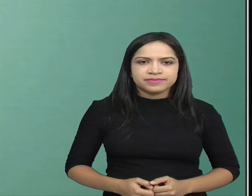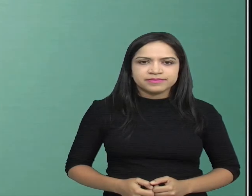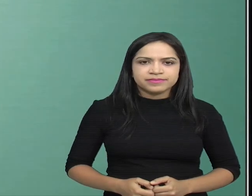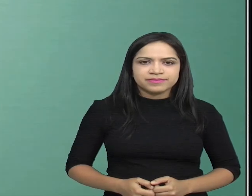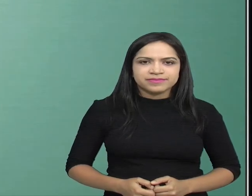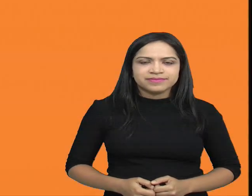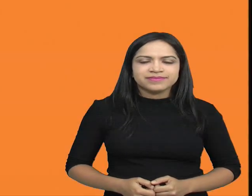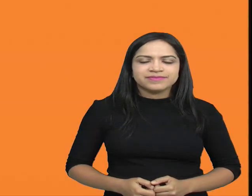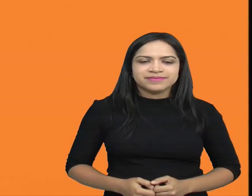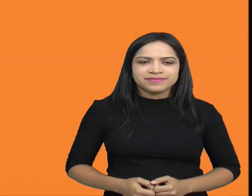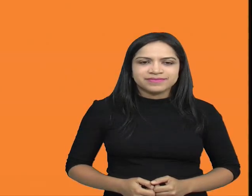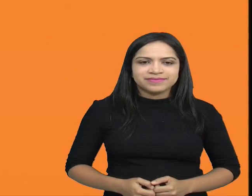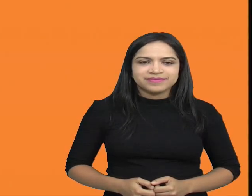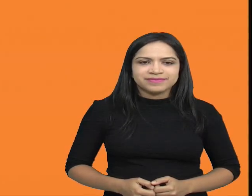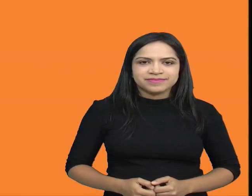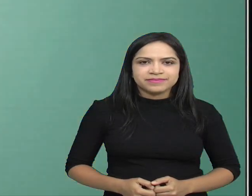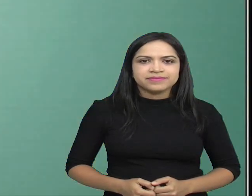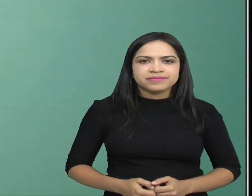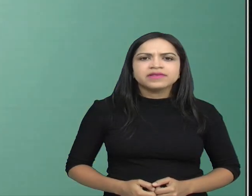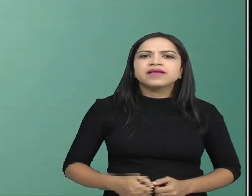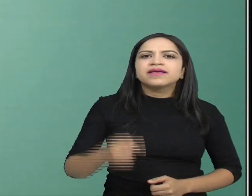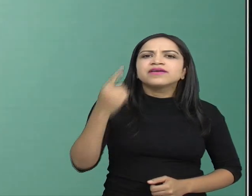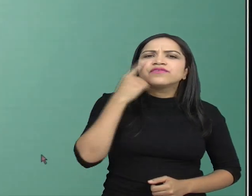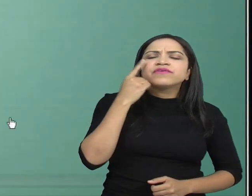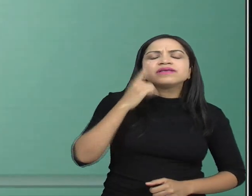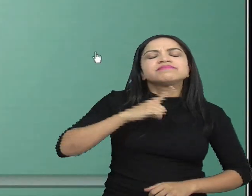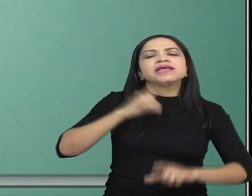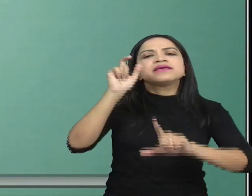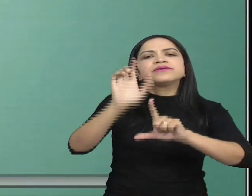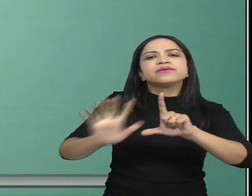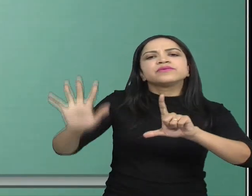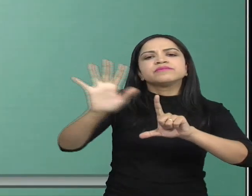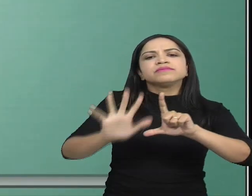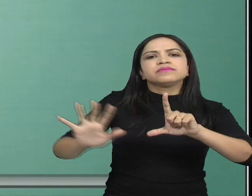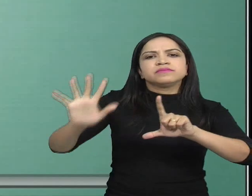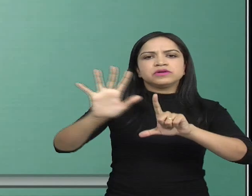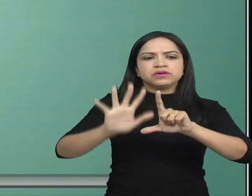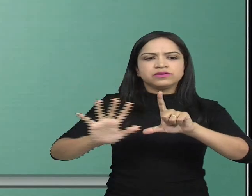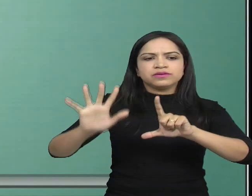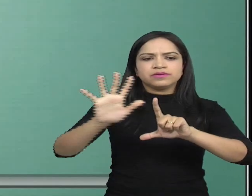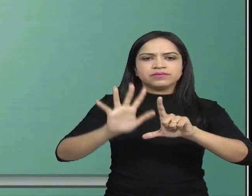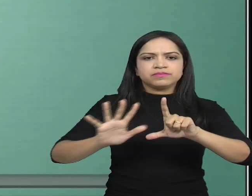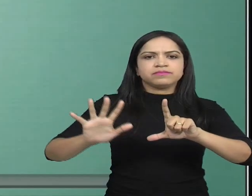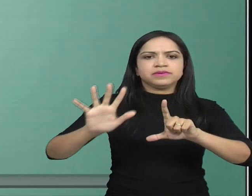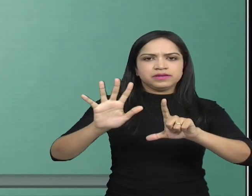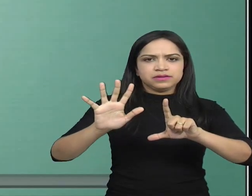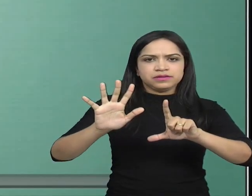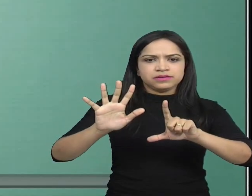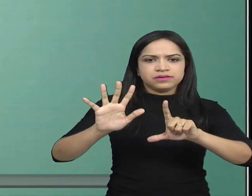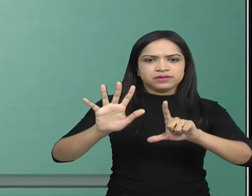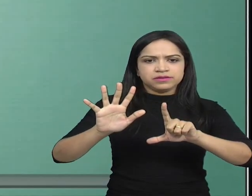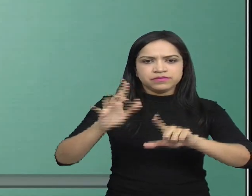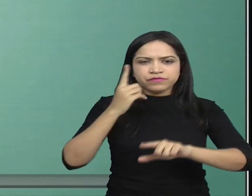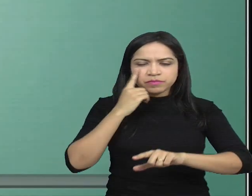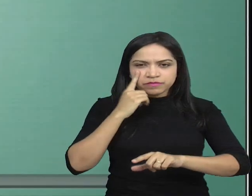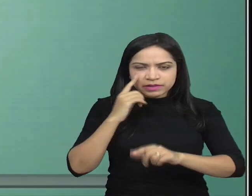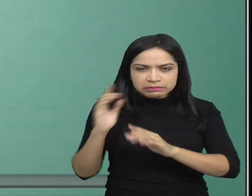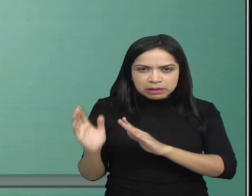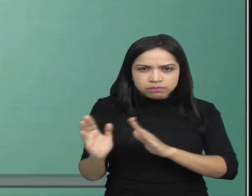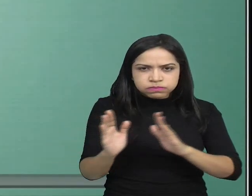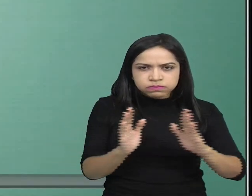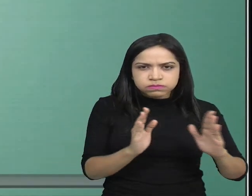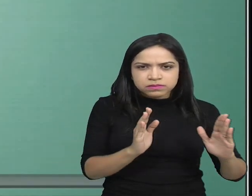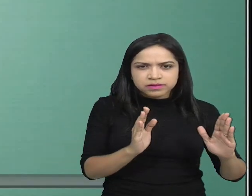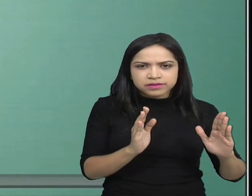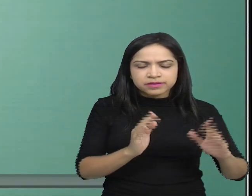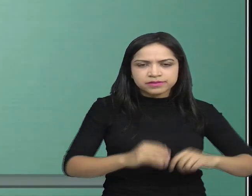Esse é um desenho esquemático, um desenho. Vamos ver se não vai rodar. Vamos ver.